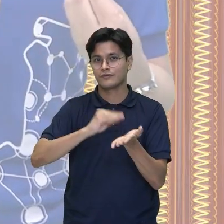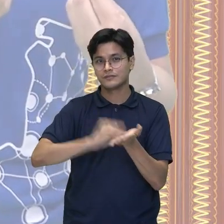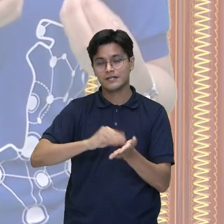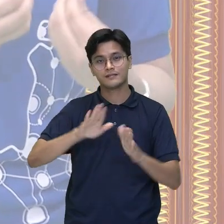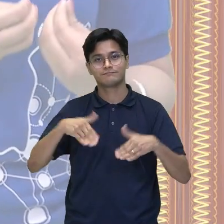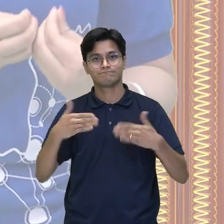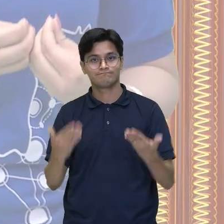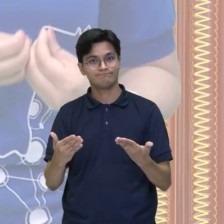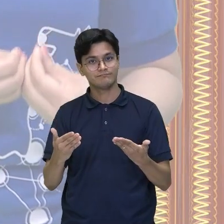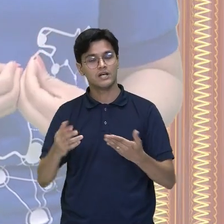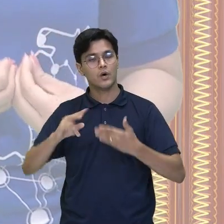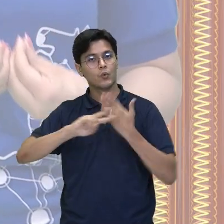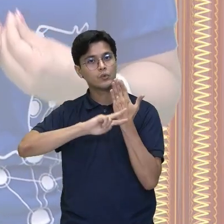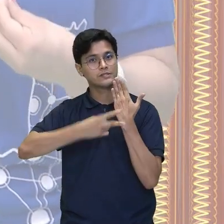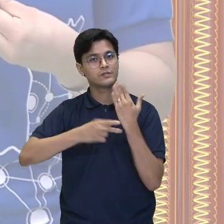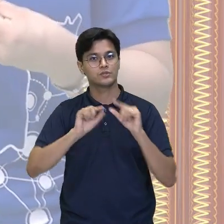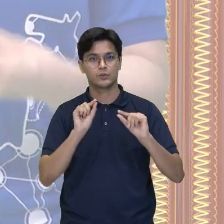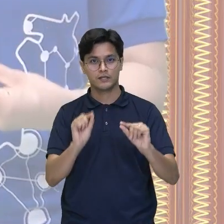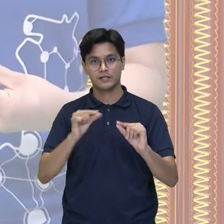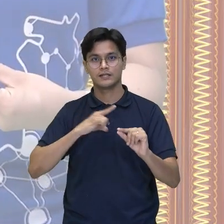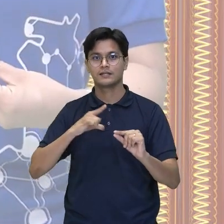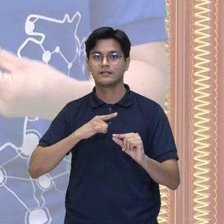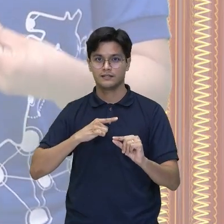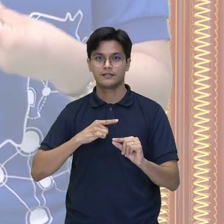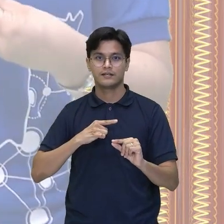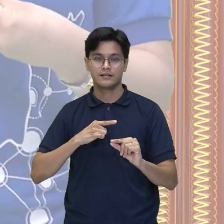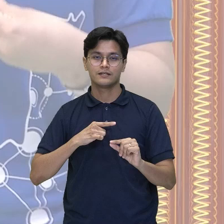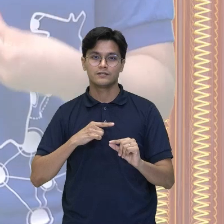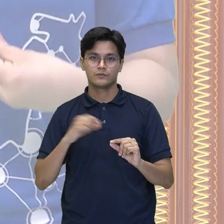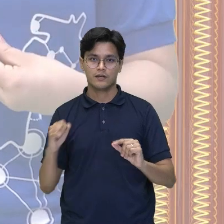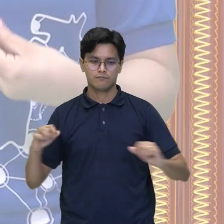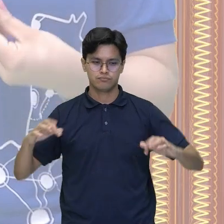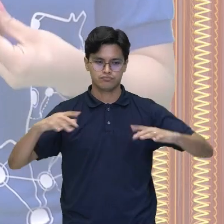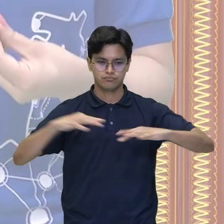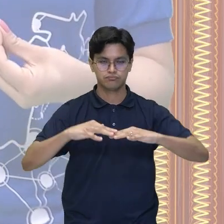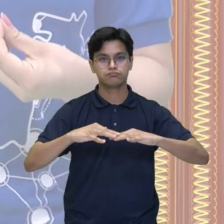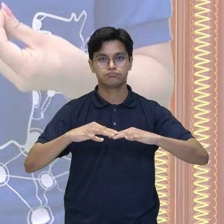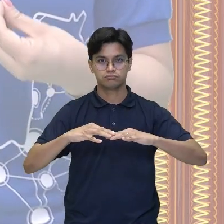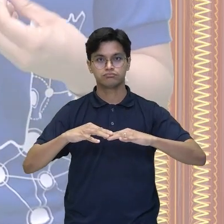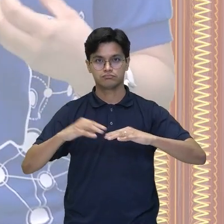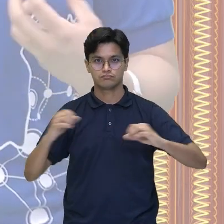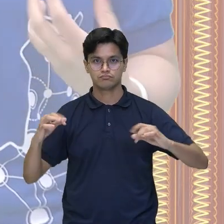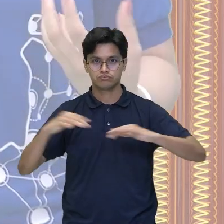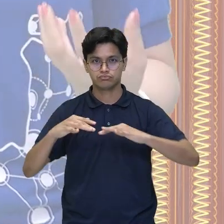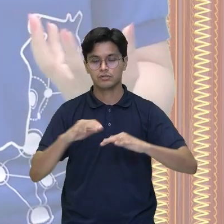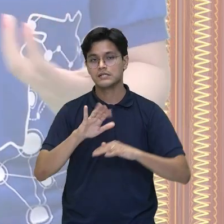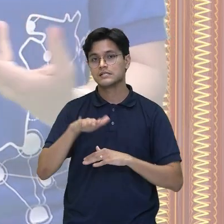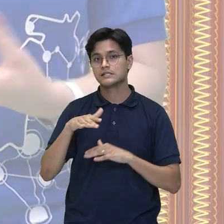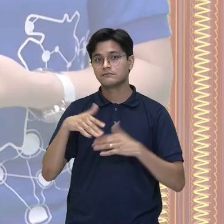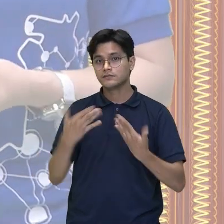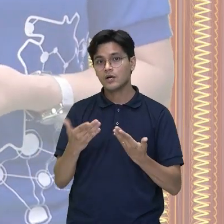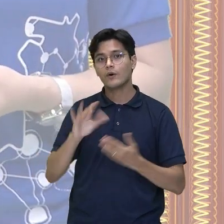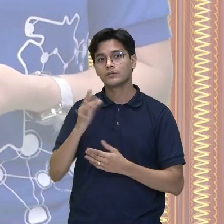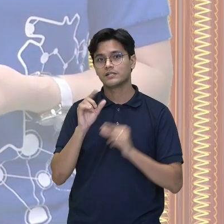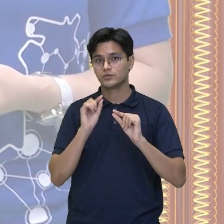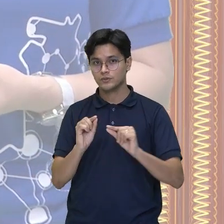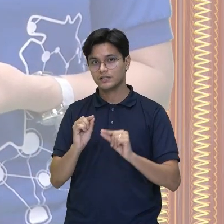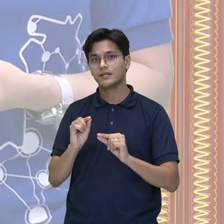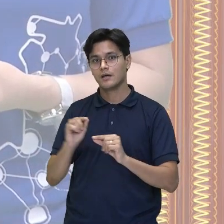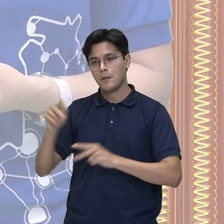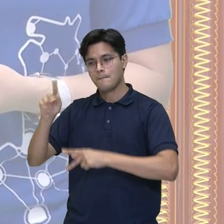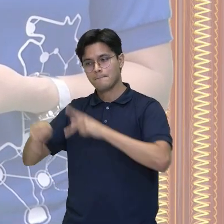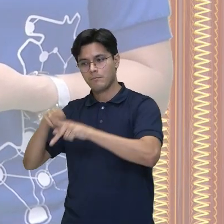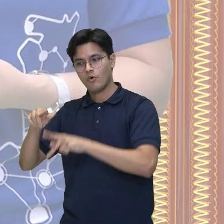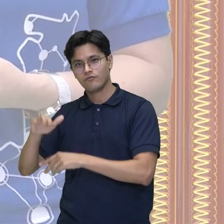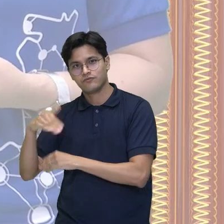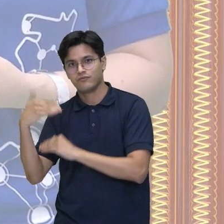que haja ataques externos. Então, quando uma nação não está organizada internamente,